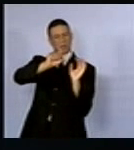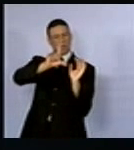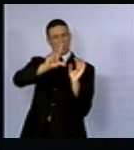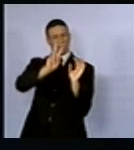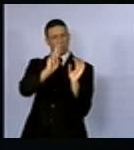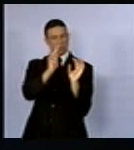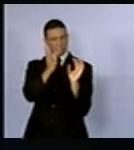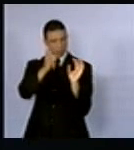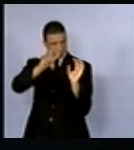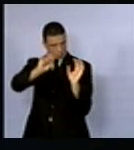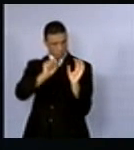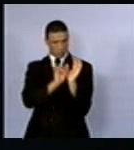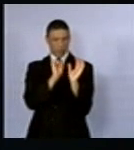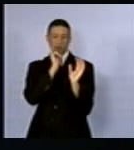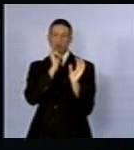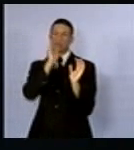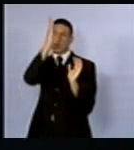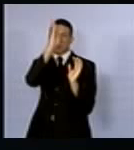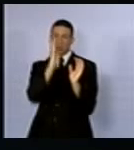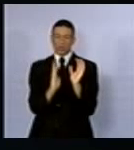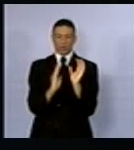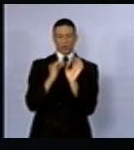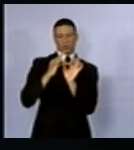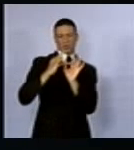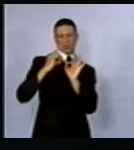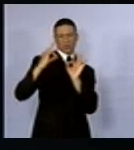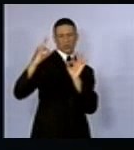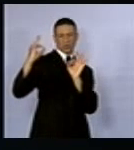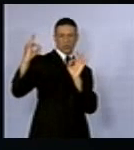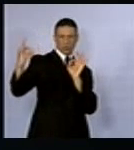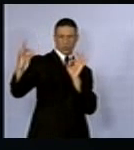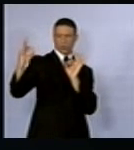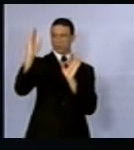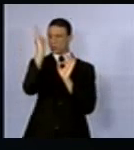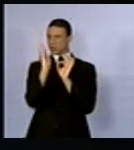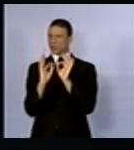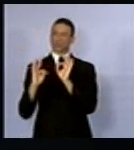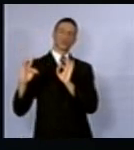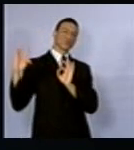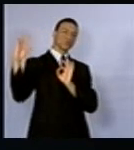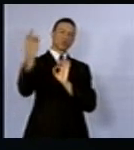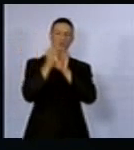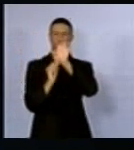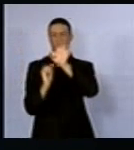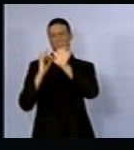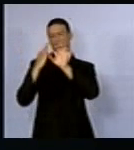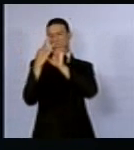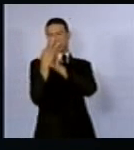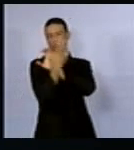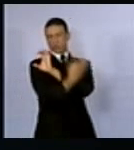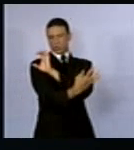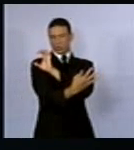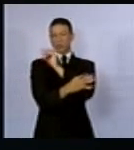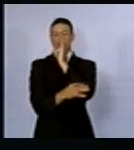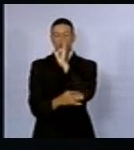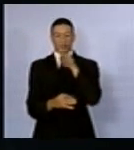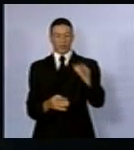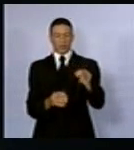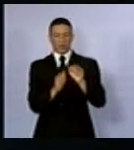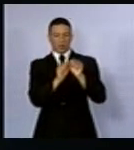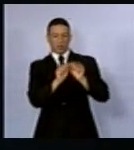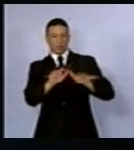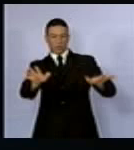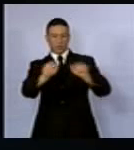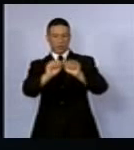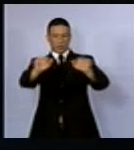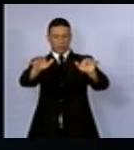que cruza o nosso país todo e elas entregam essa energia nas distribuidoras.